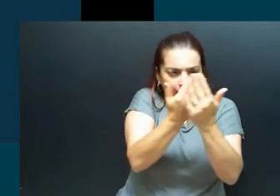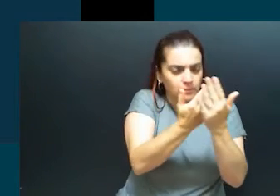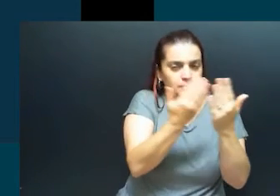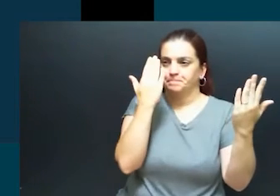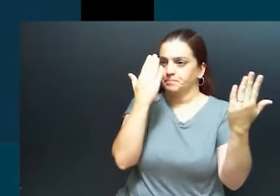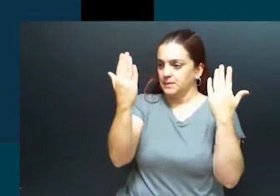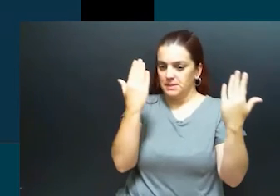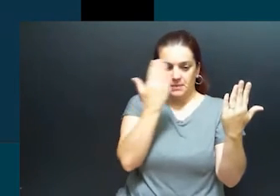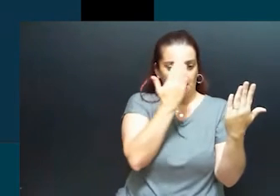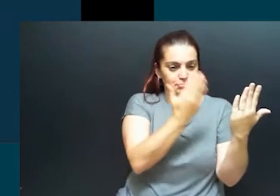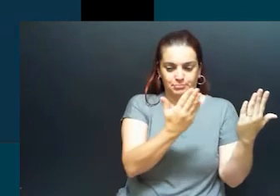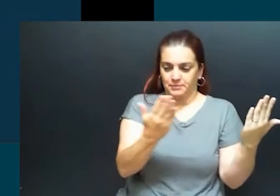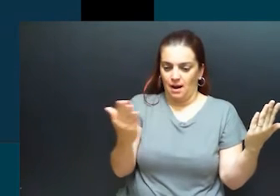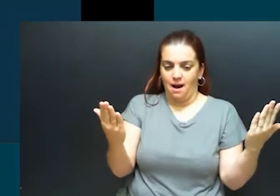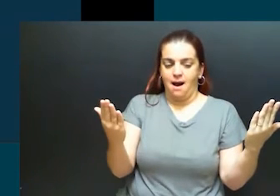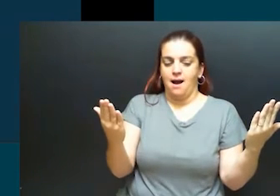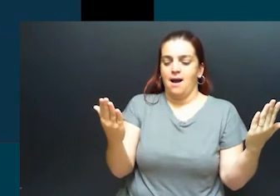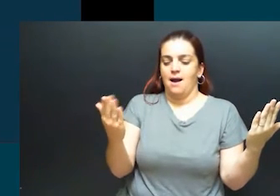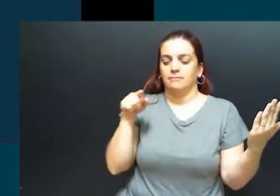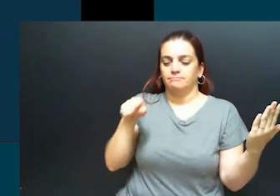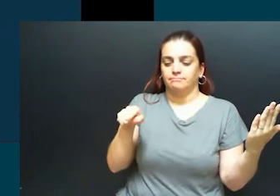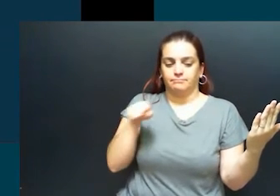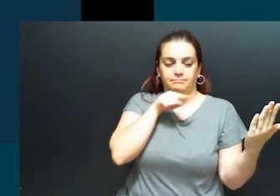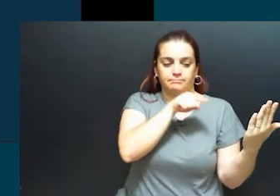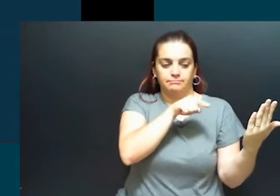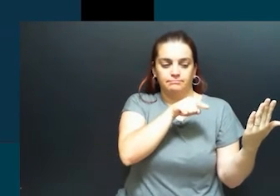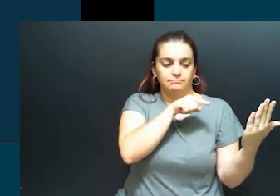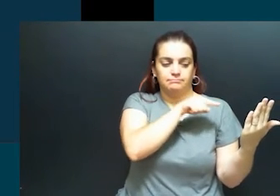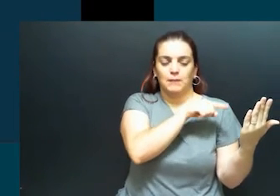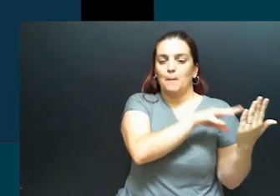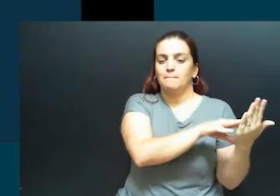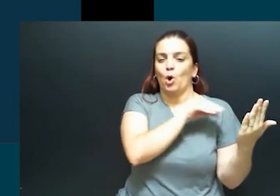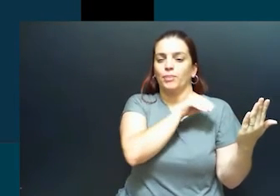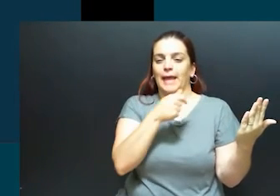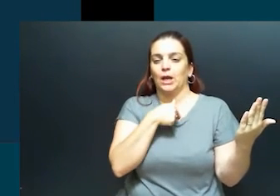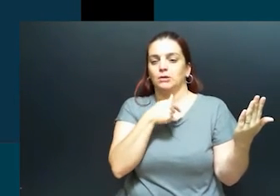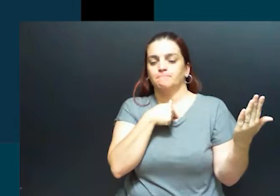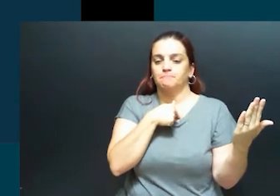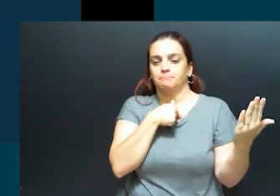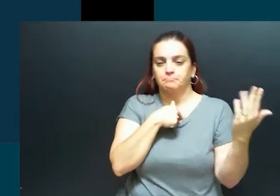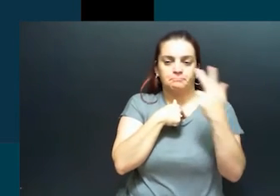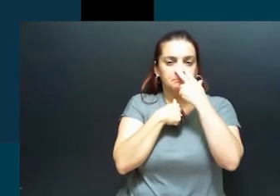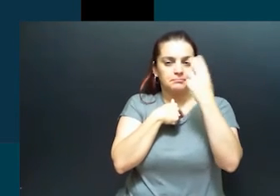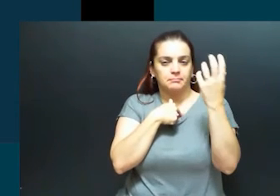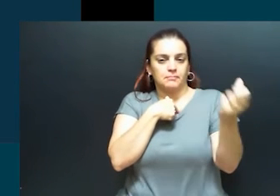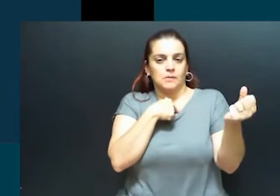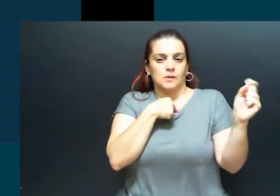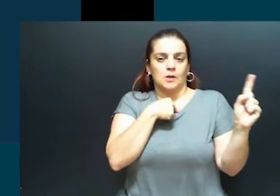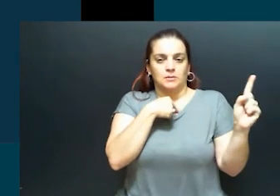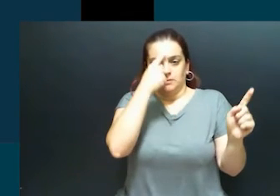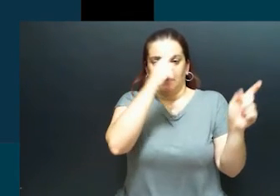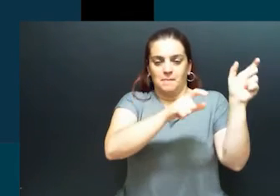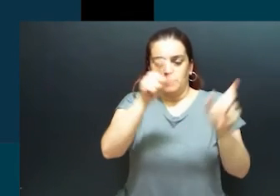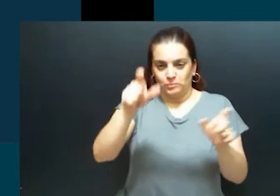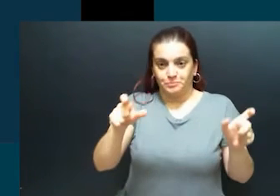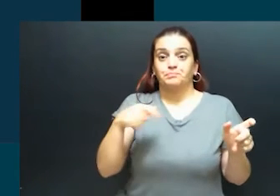poxa, acho que a resposta está num modelo de negócio que não está muito aceitável, né, para as pessoas. E aí eu